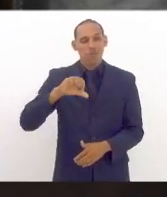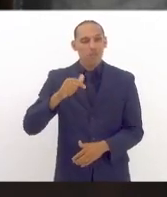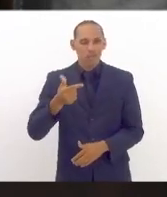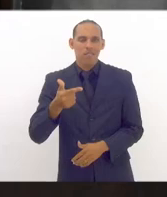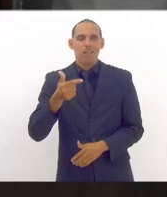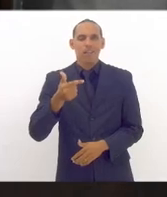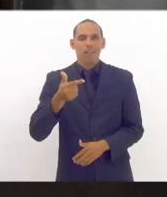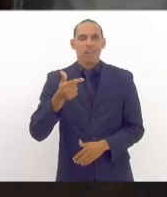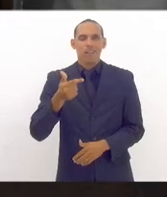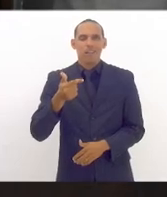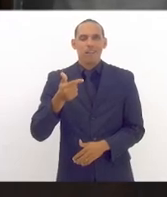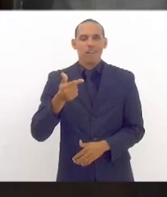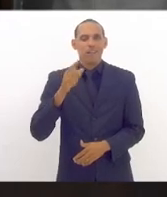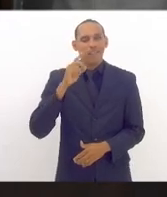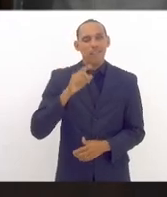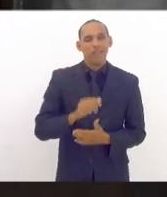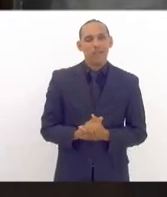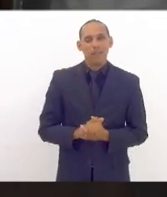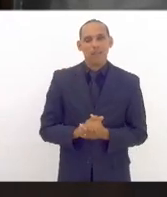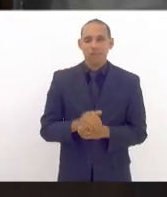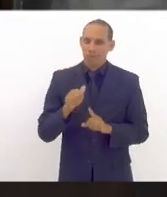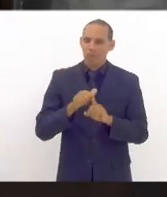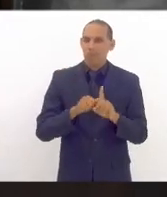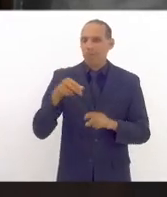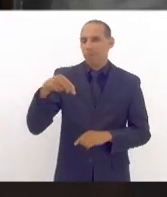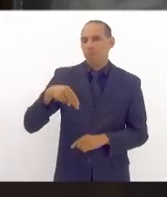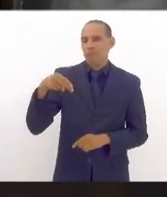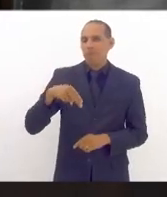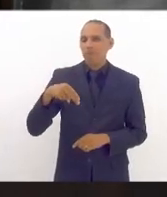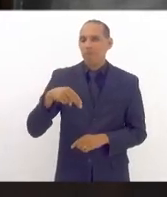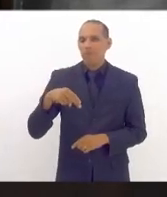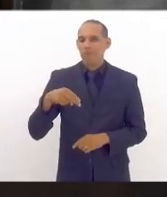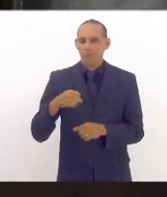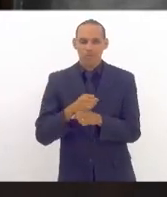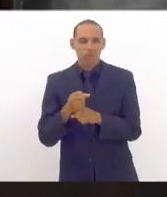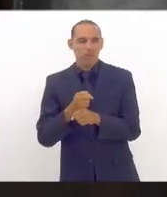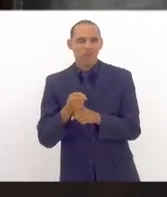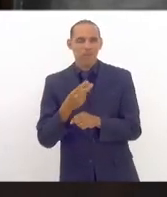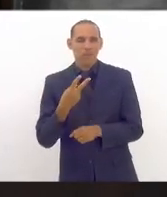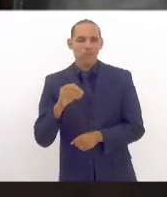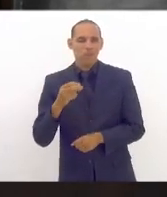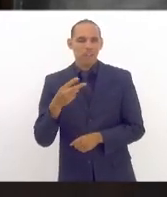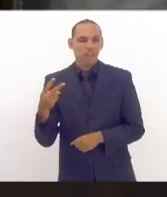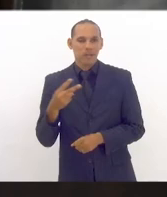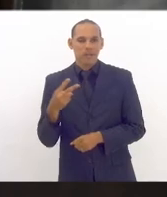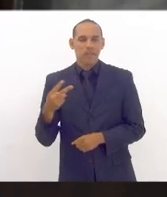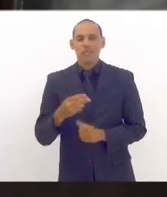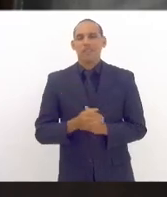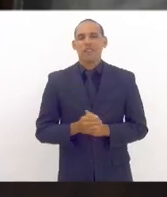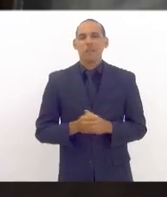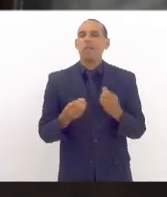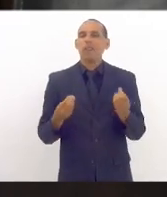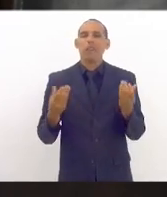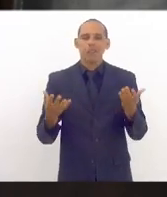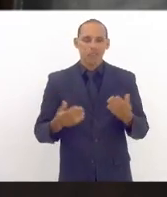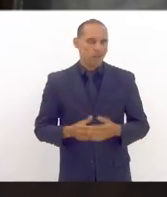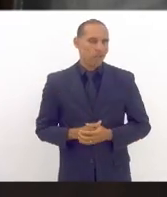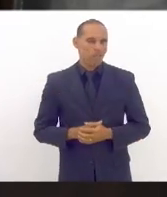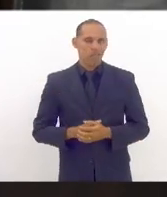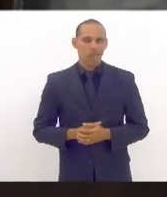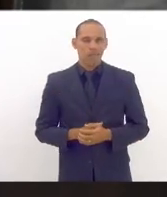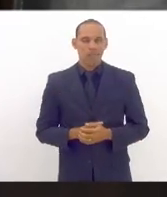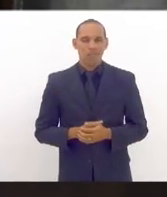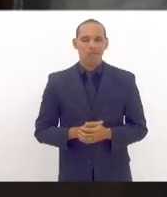que foi agora de novembro de 2022 para que